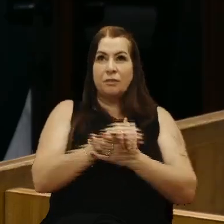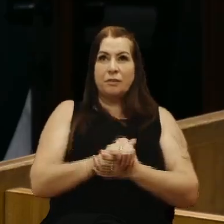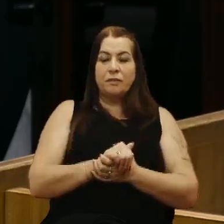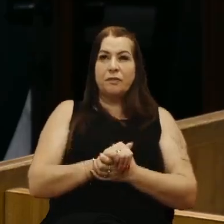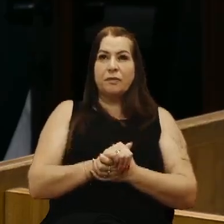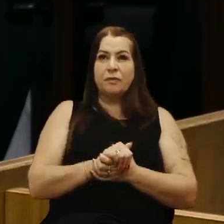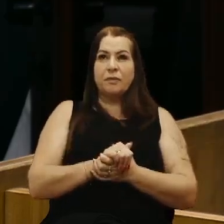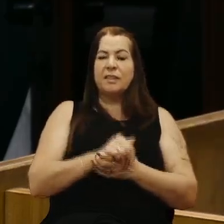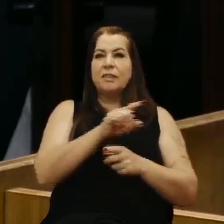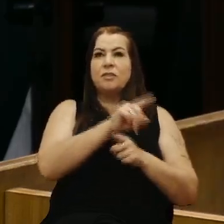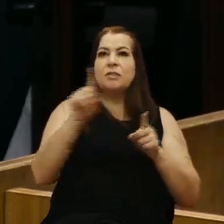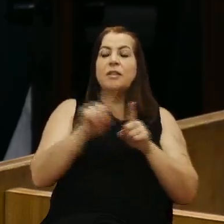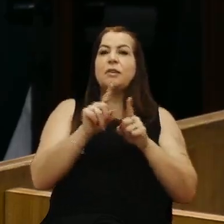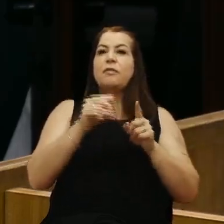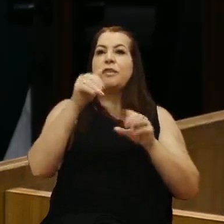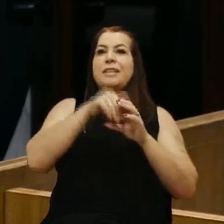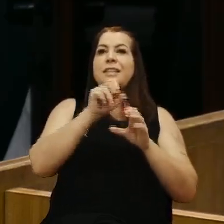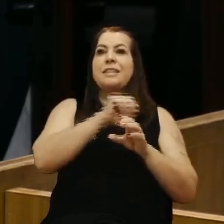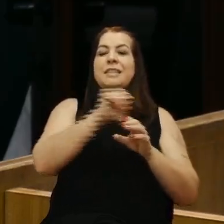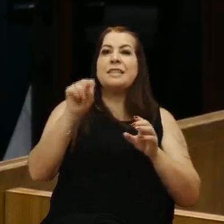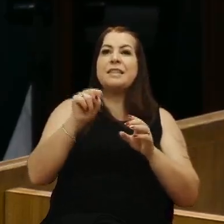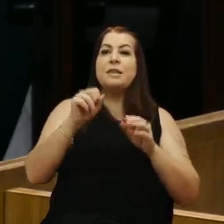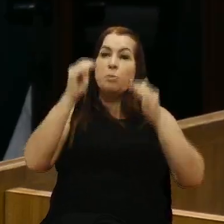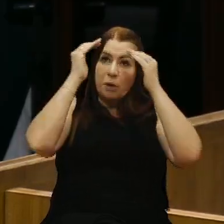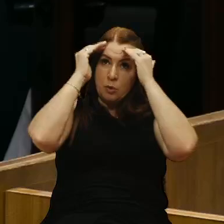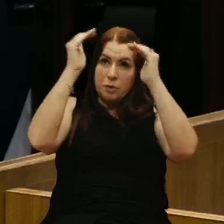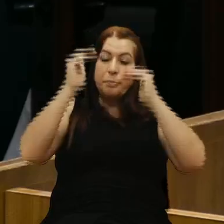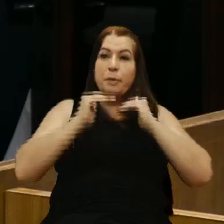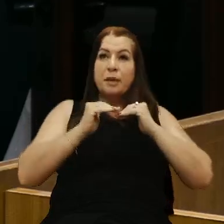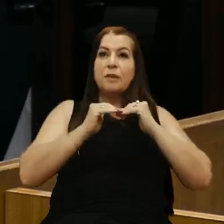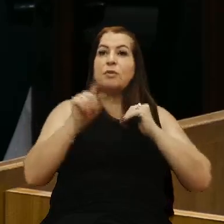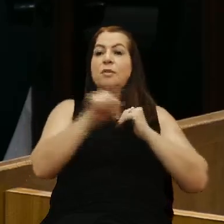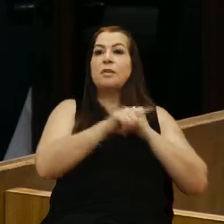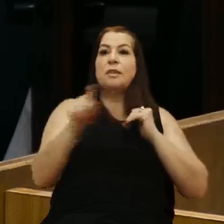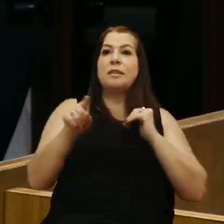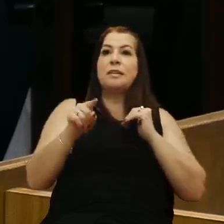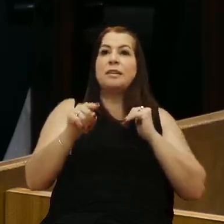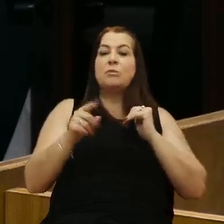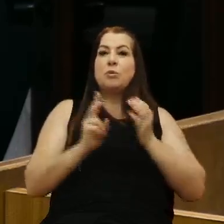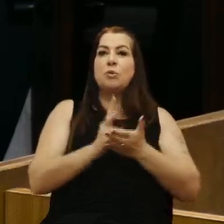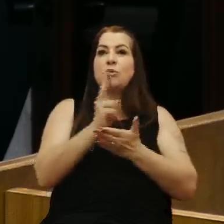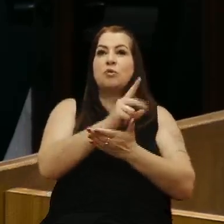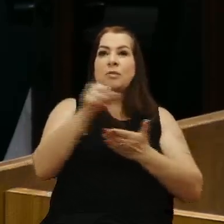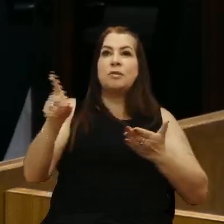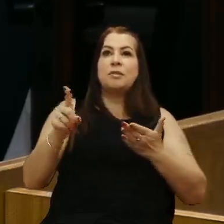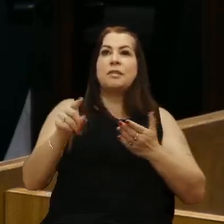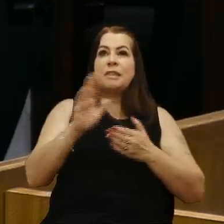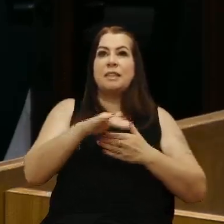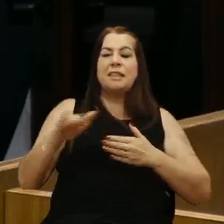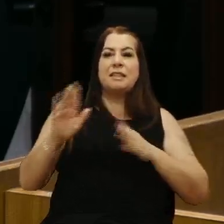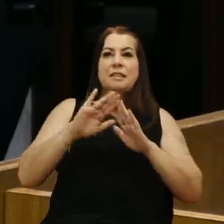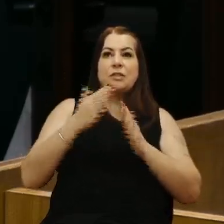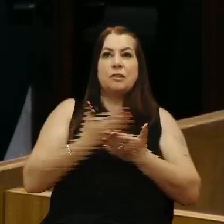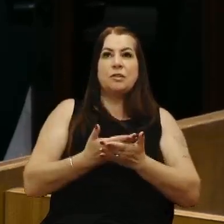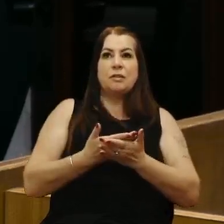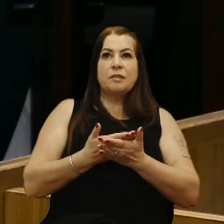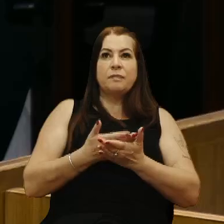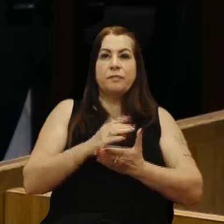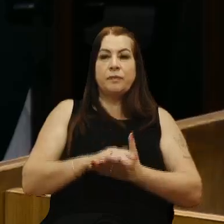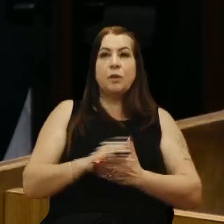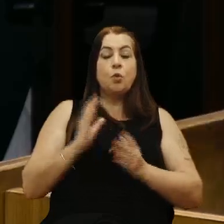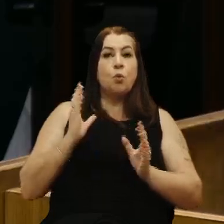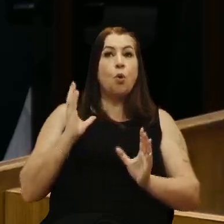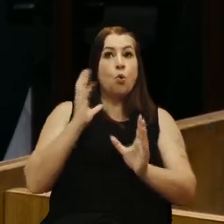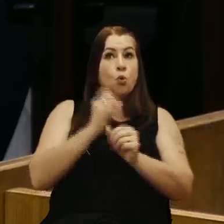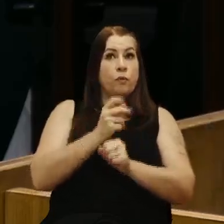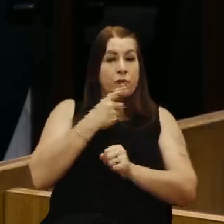votasse, votaria sim pelo respeito e pela manutenção dessas crianças da escola. Porque concluo